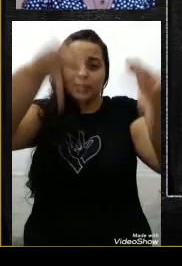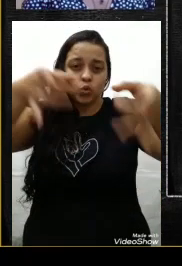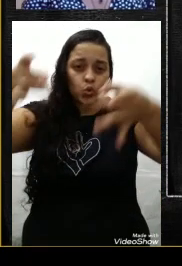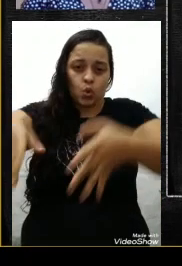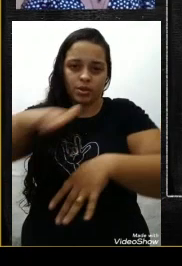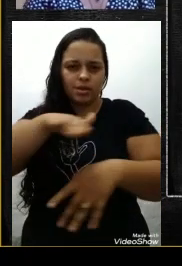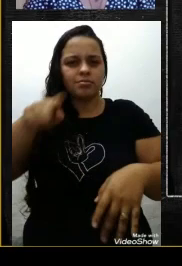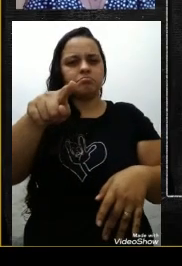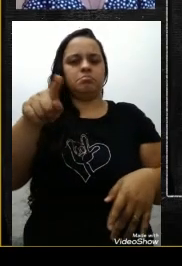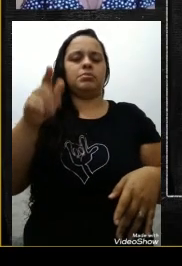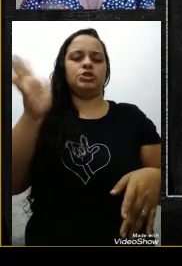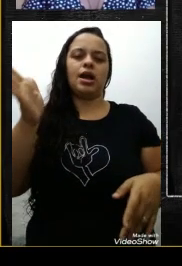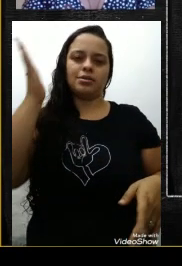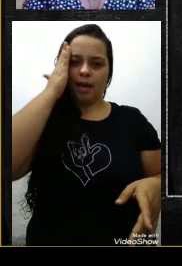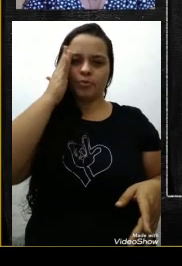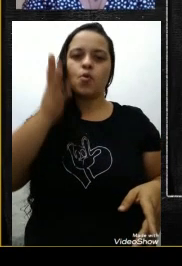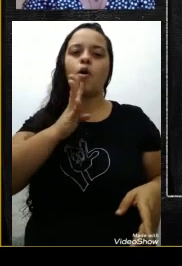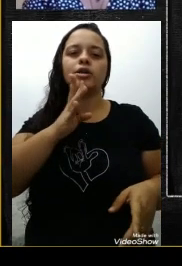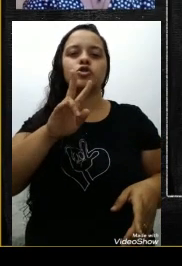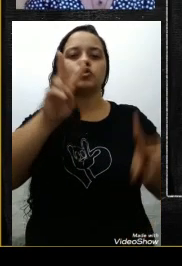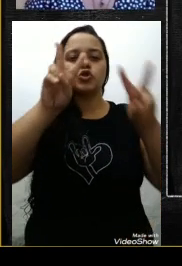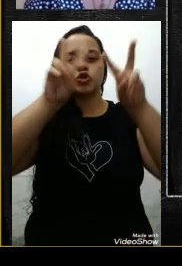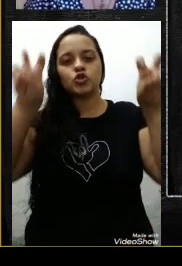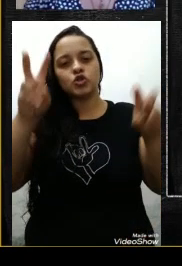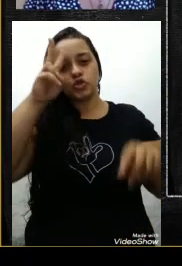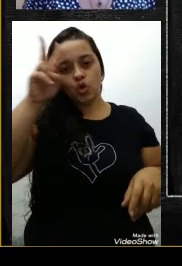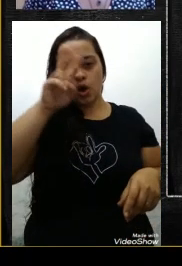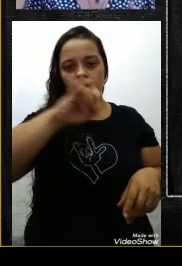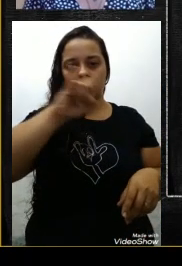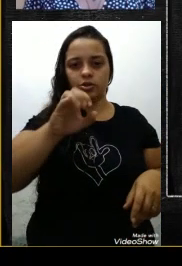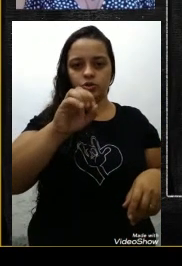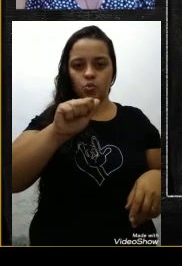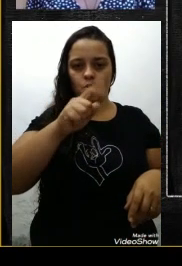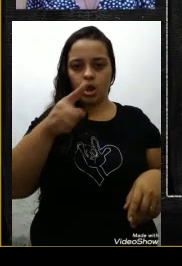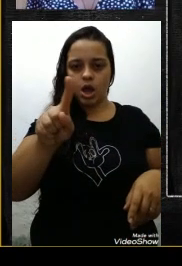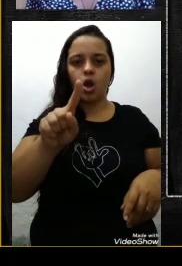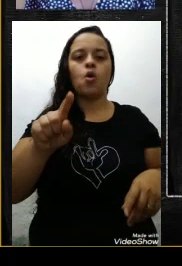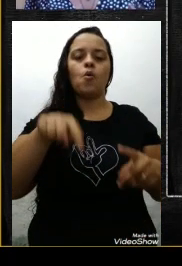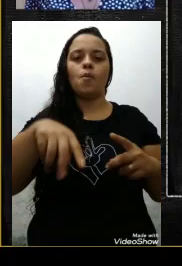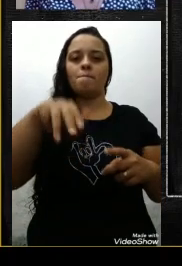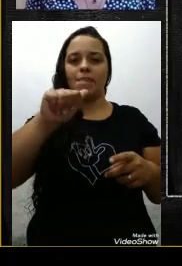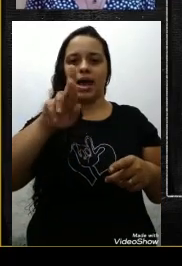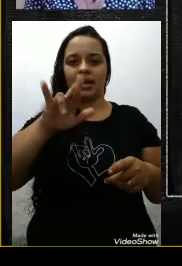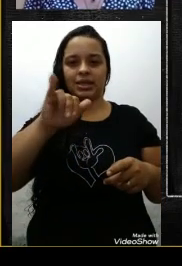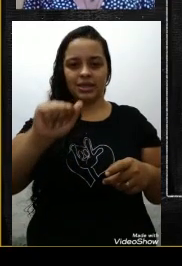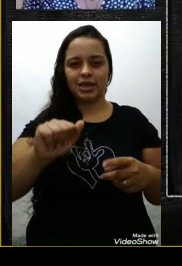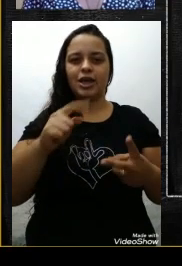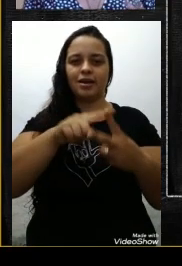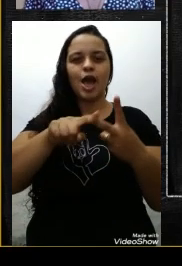abandono de crianças também. Vocês devem conhecer a história de João e Maria. Em alemão, essa história tem o nome de Hansel e